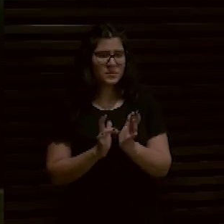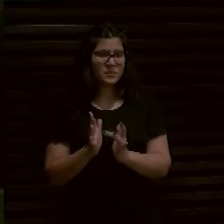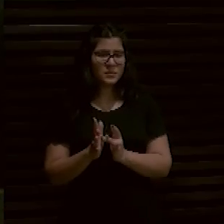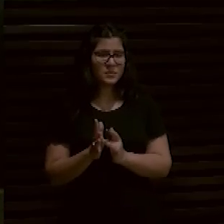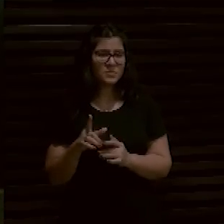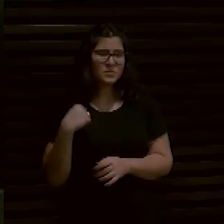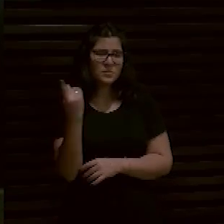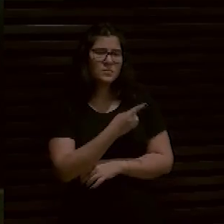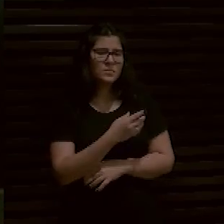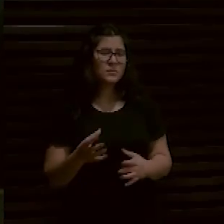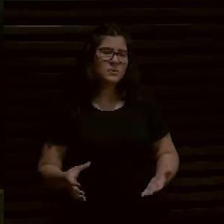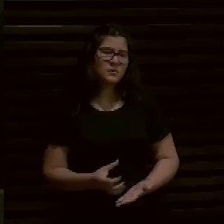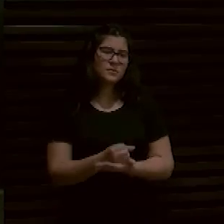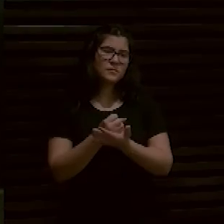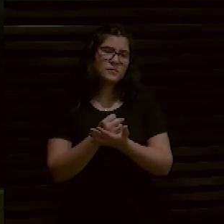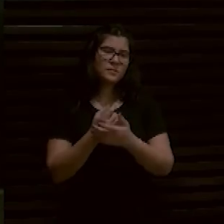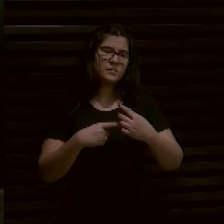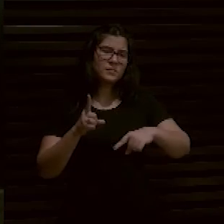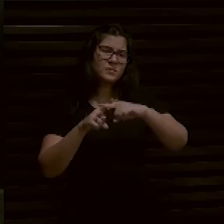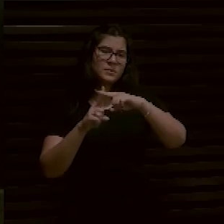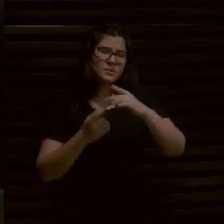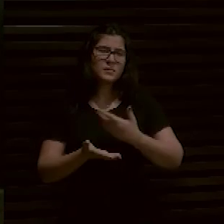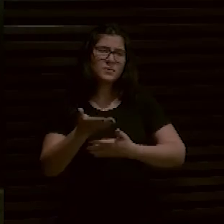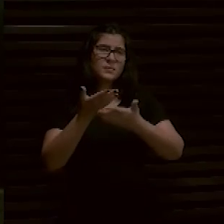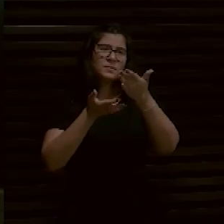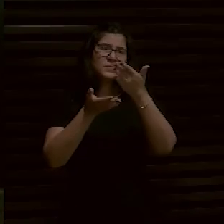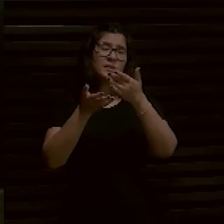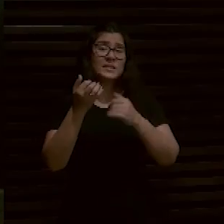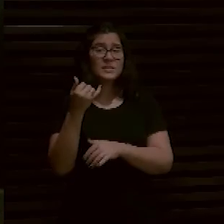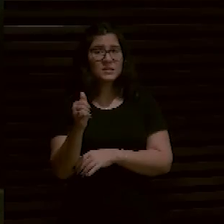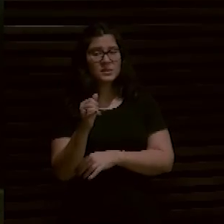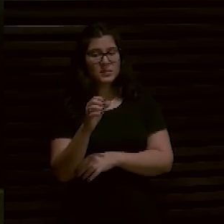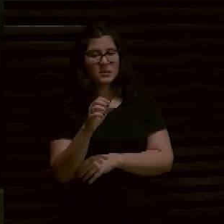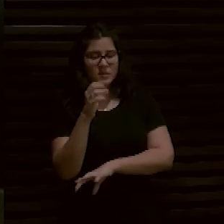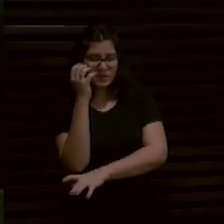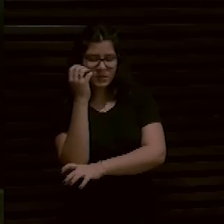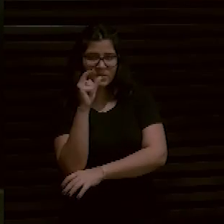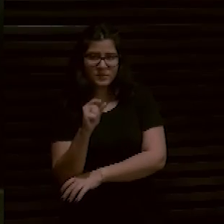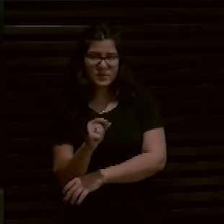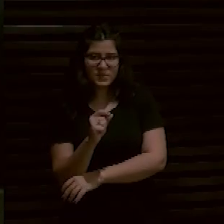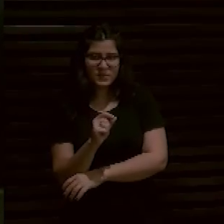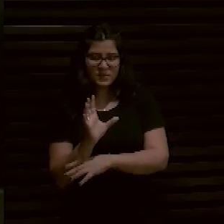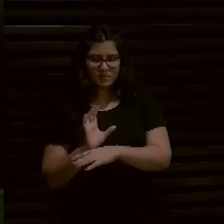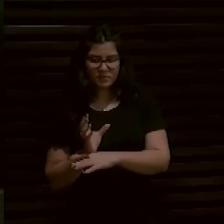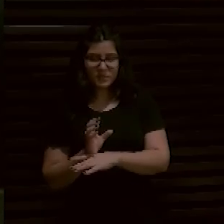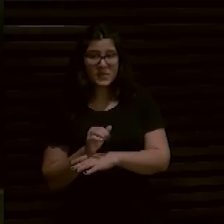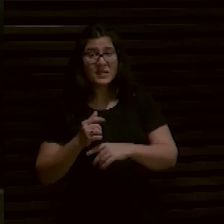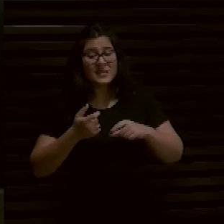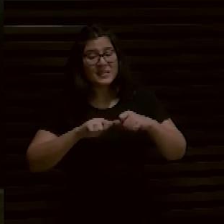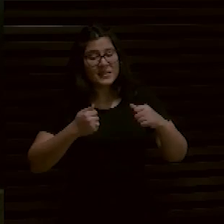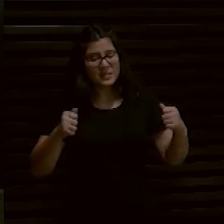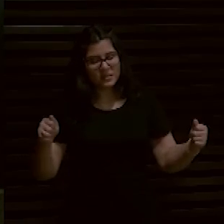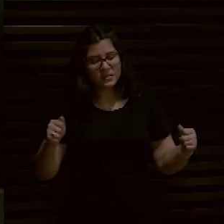na ressurreição. Se a raiz é pequena e amarga, grande e doce